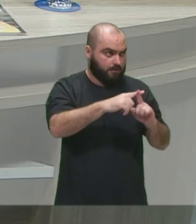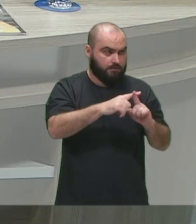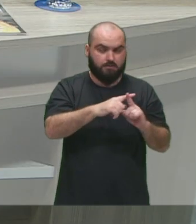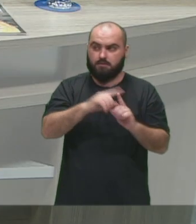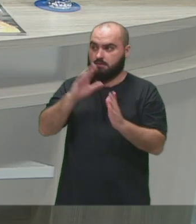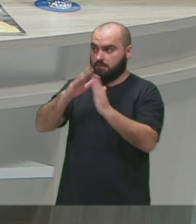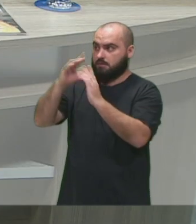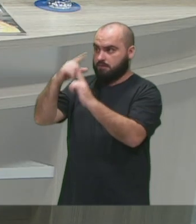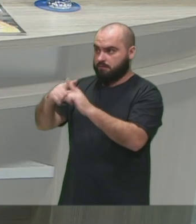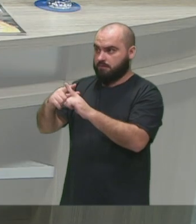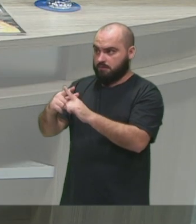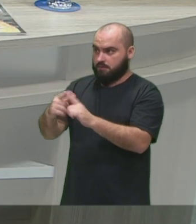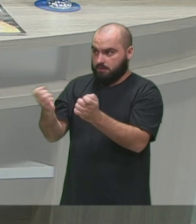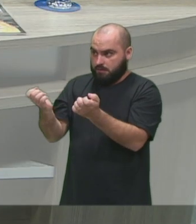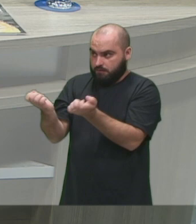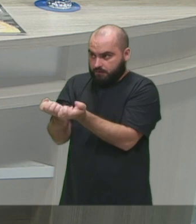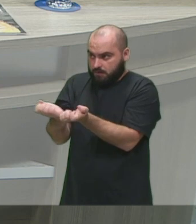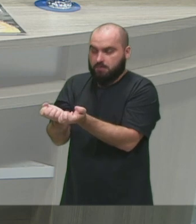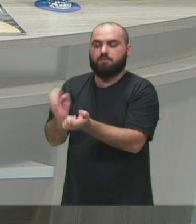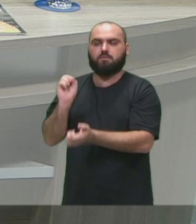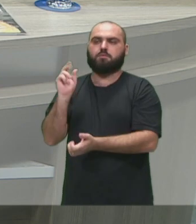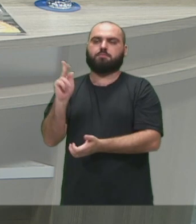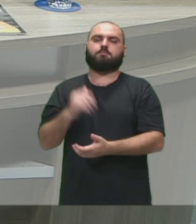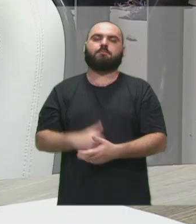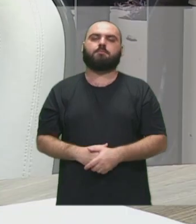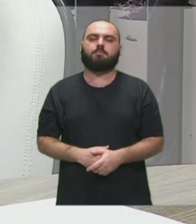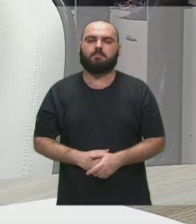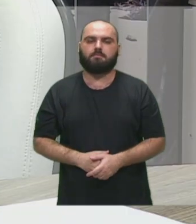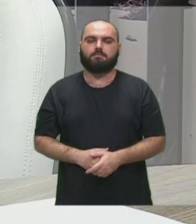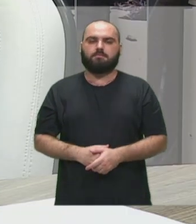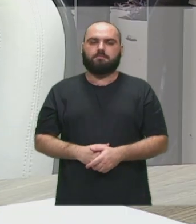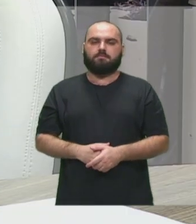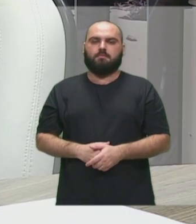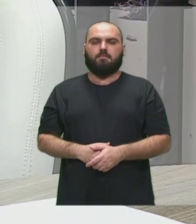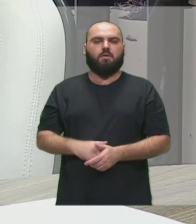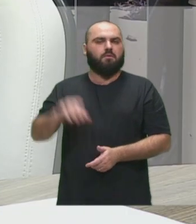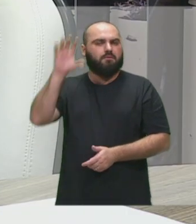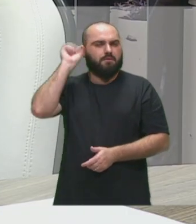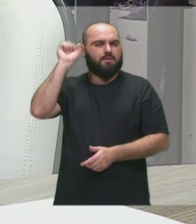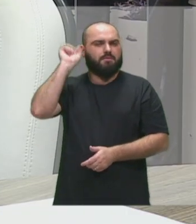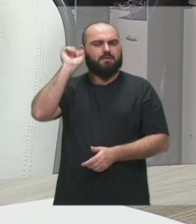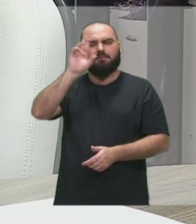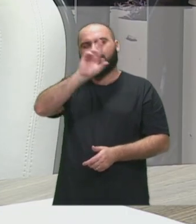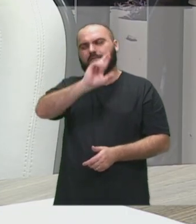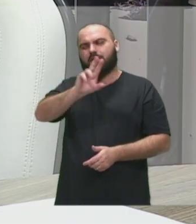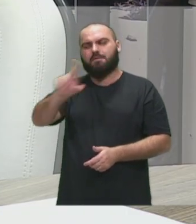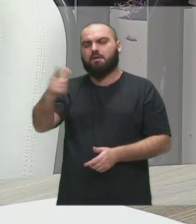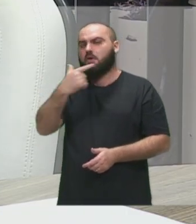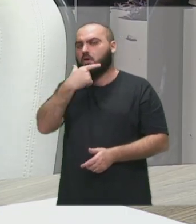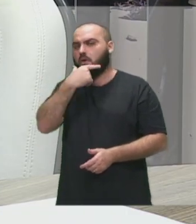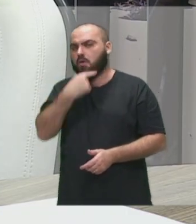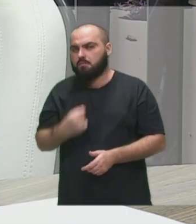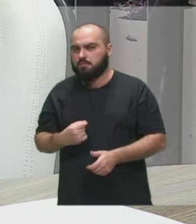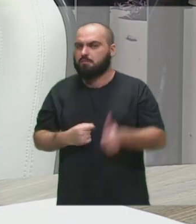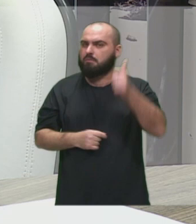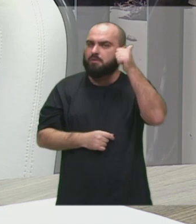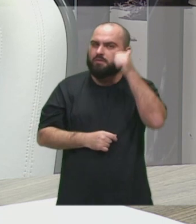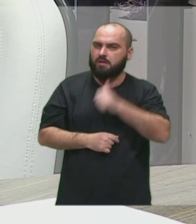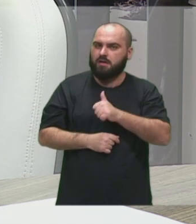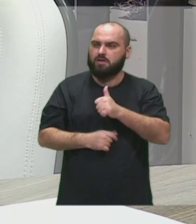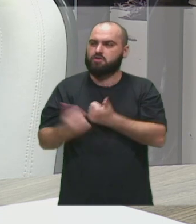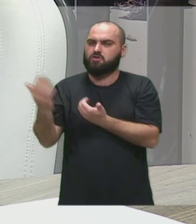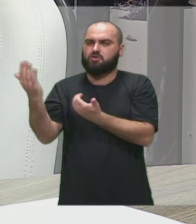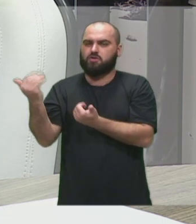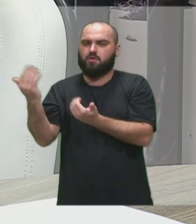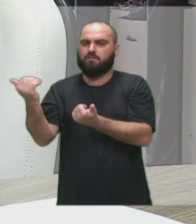igreja católica, evangélica. Eu ouvi N histórias, de tudo que é tipo. Eu ouvi homens, eu ouvi mulheres, eu ouvi